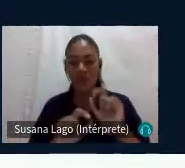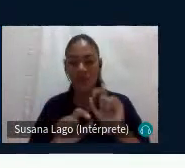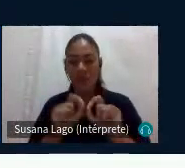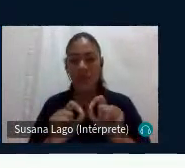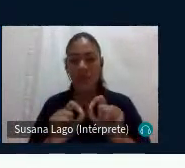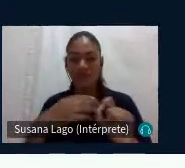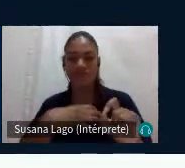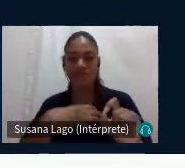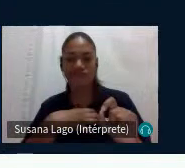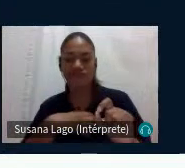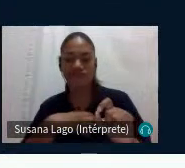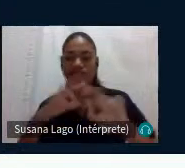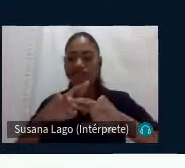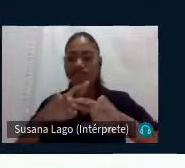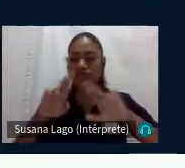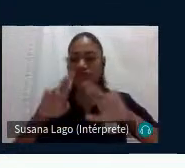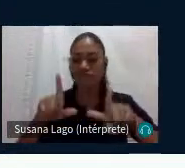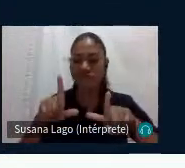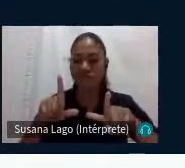próximo.